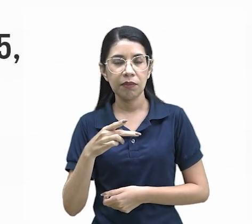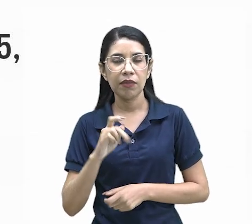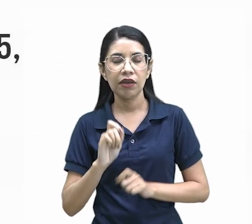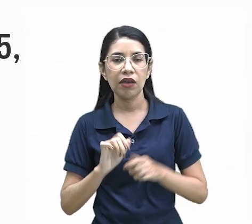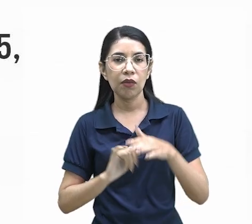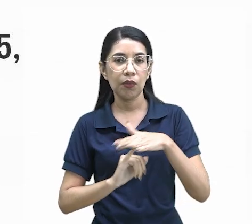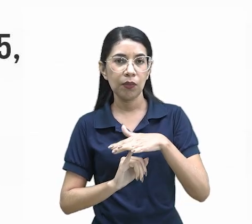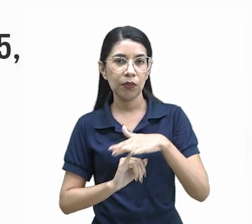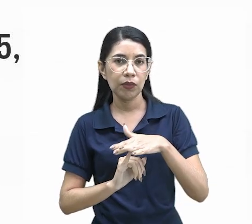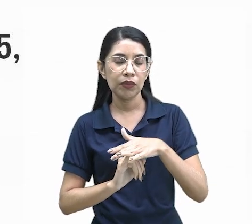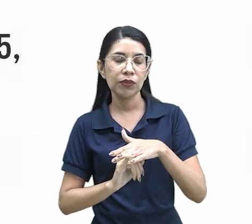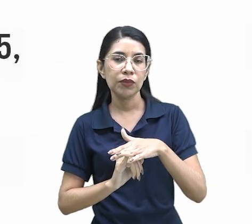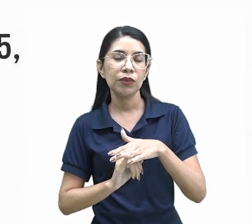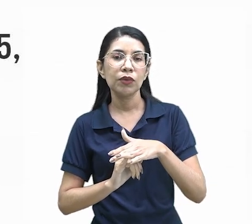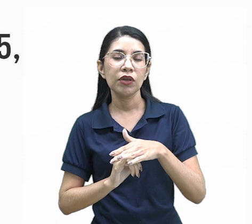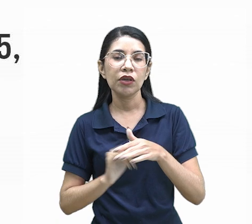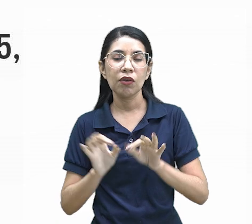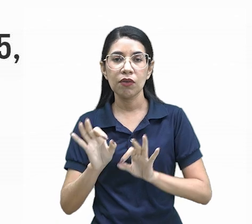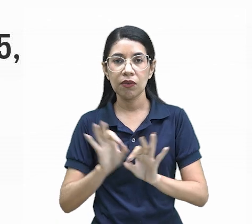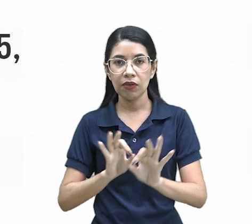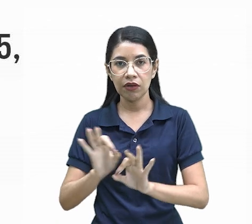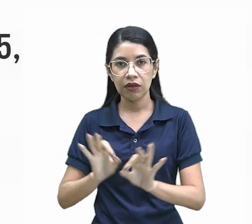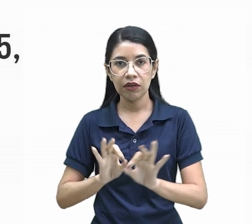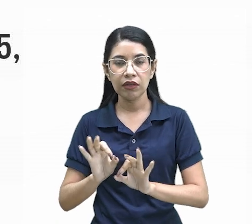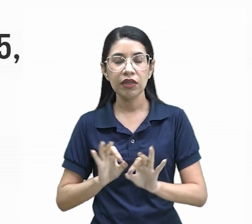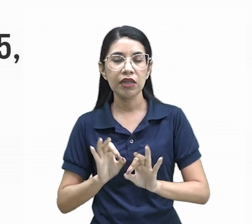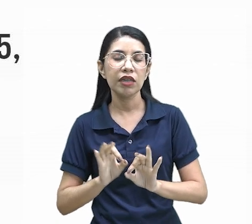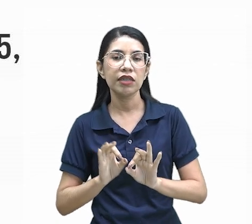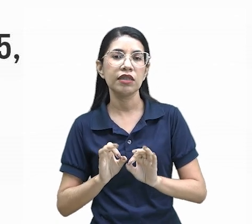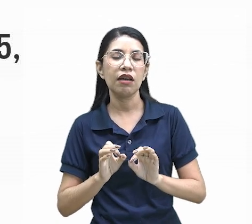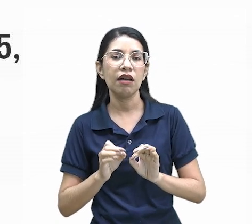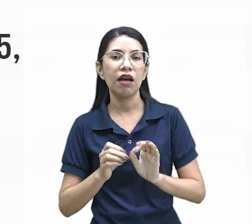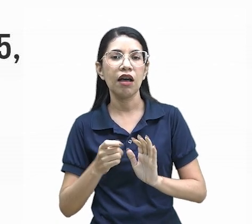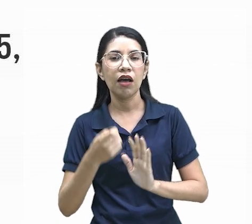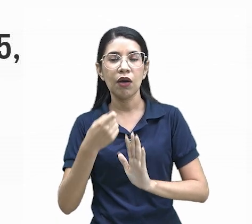que promove essa redação,